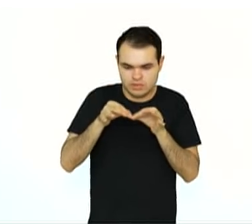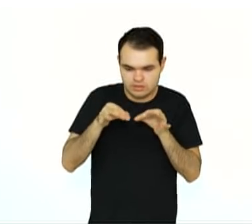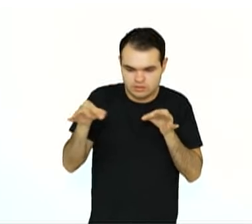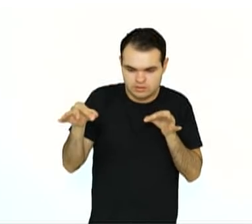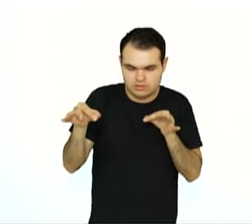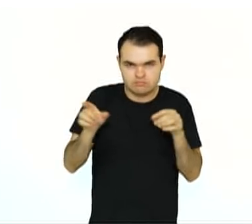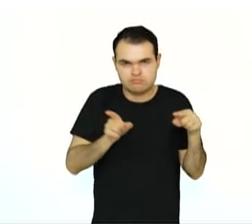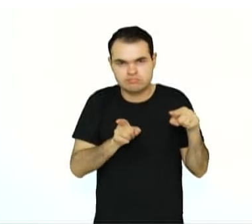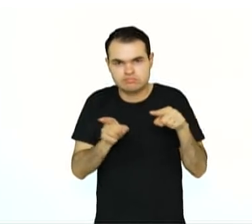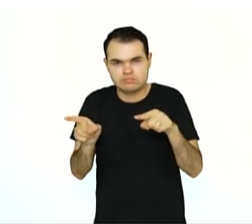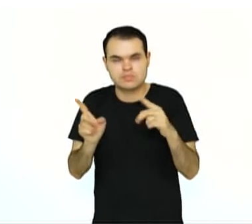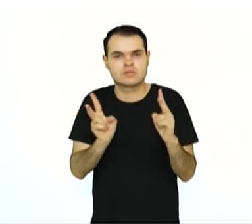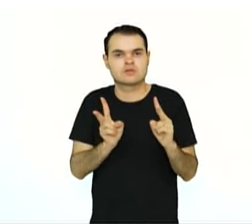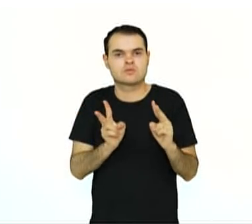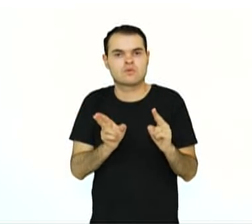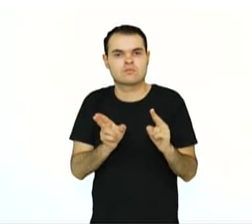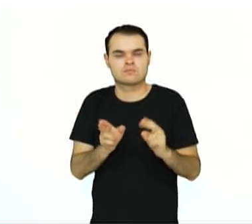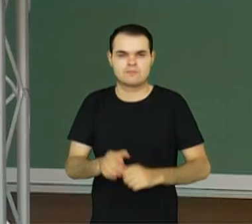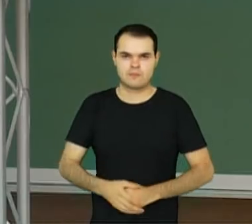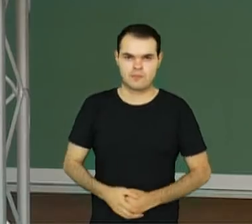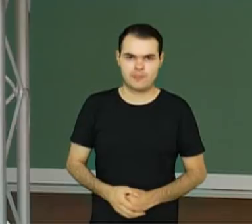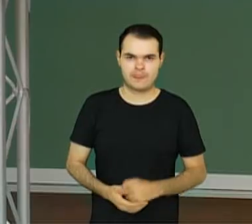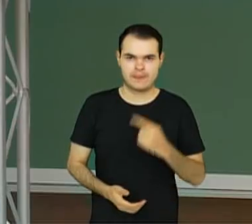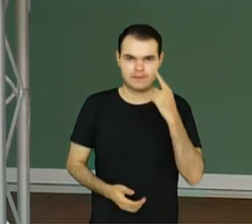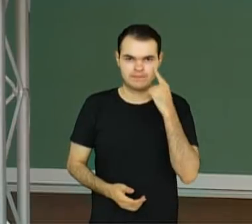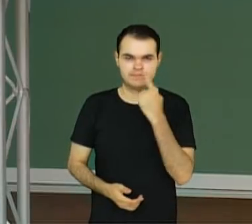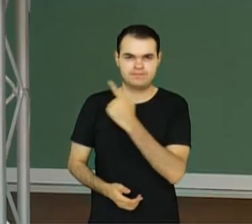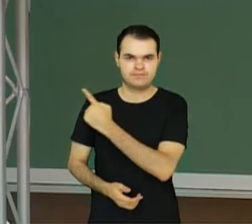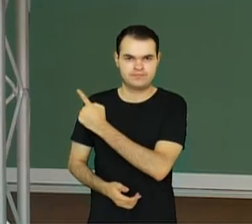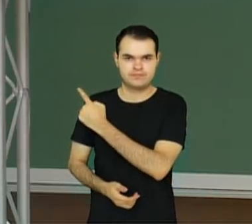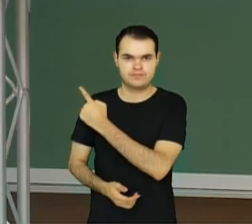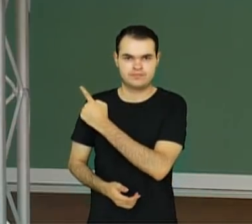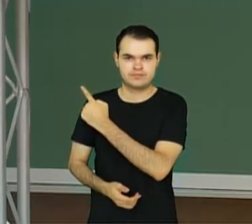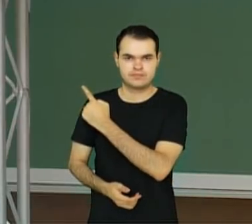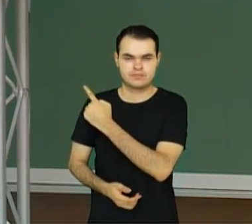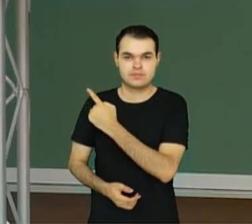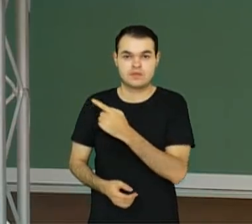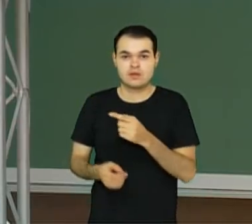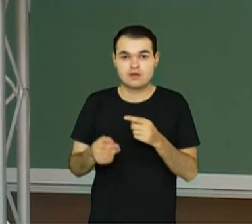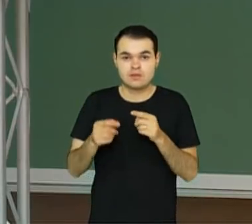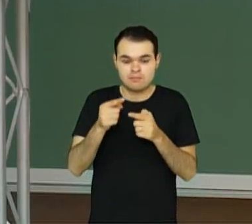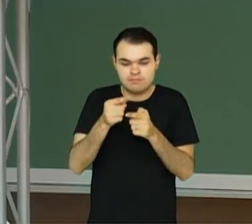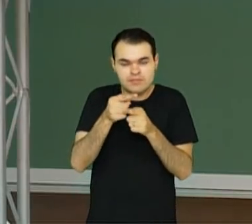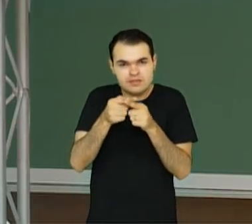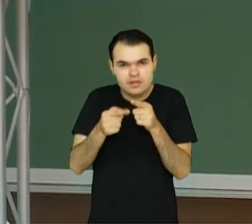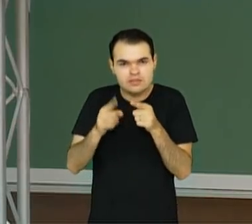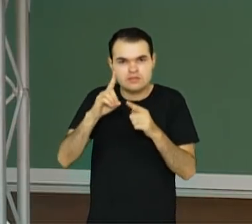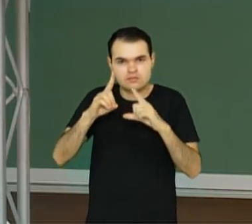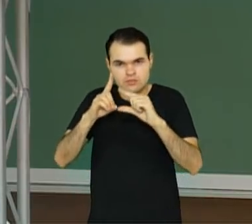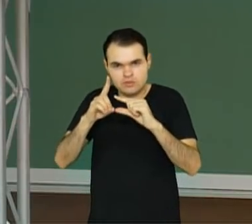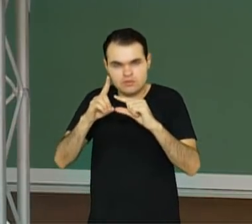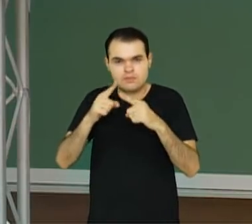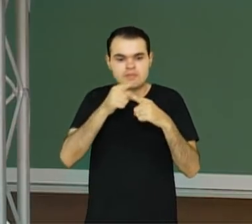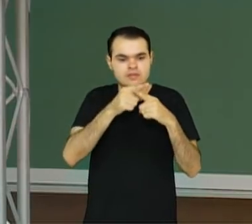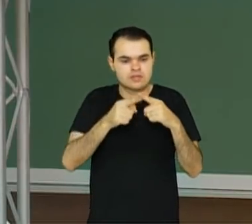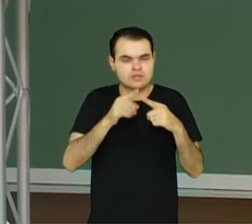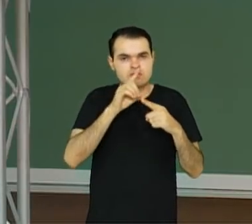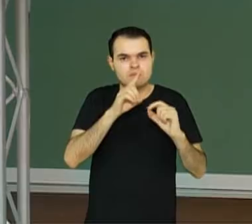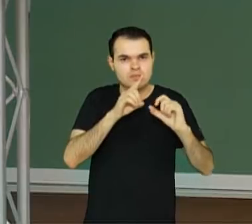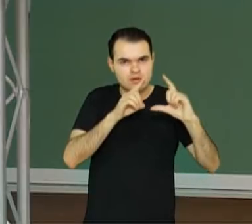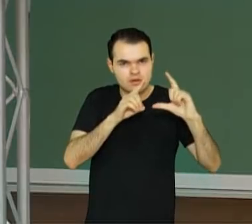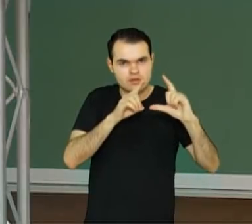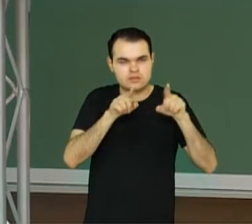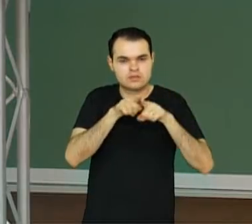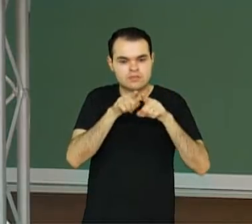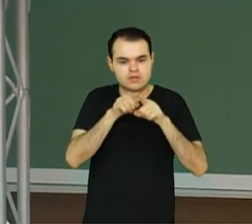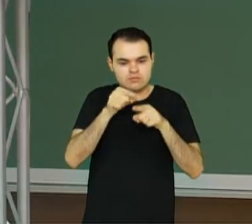números consecutivos. Então, olha aqui no desenho comigo. A metade da diagonal menor, a metade da diagonal maior e o